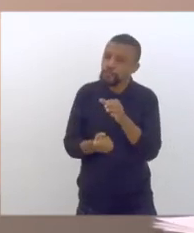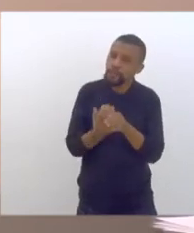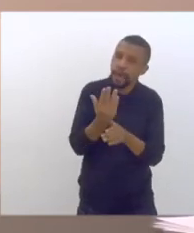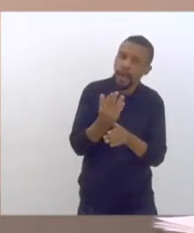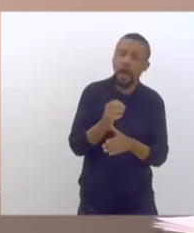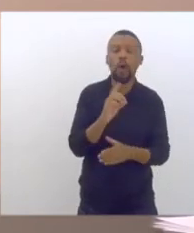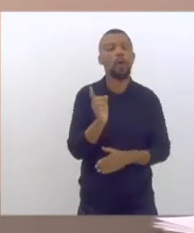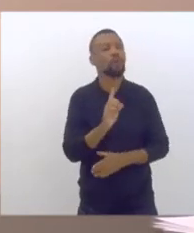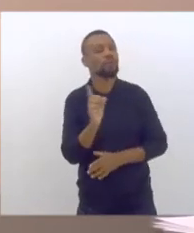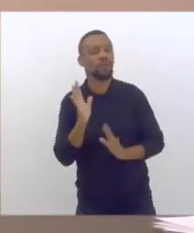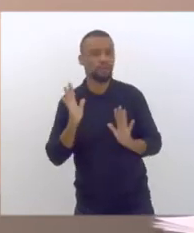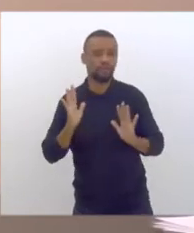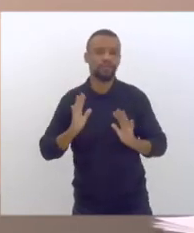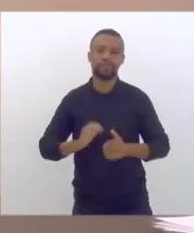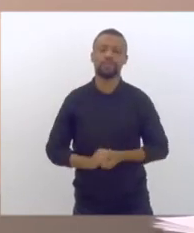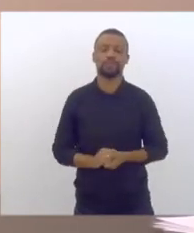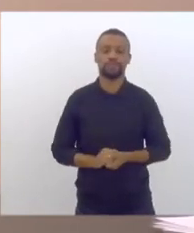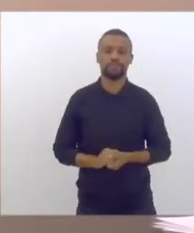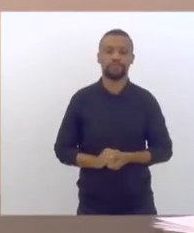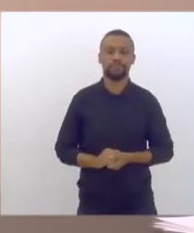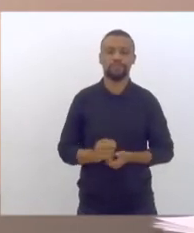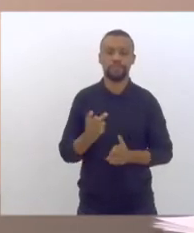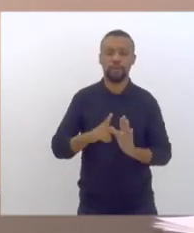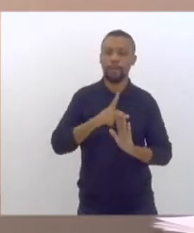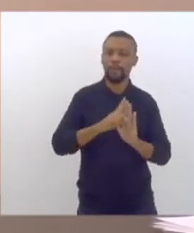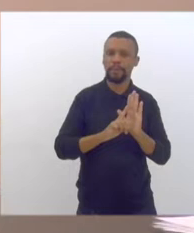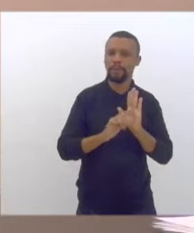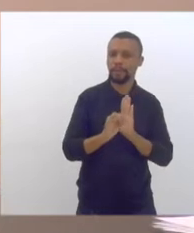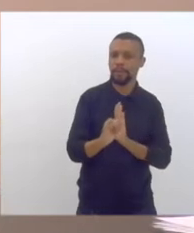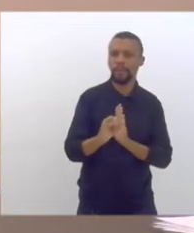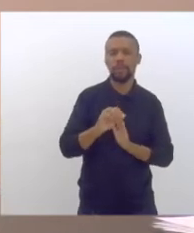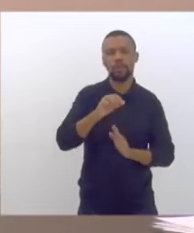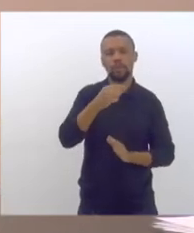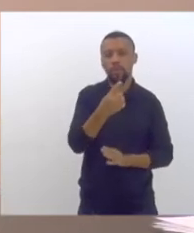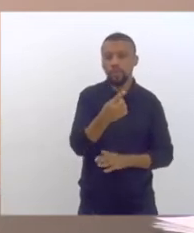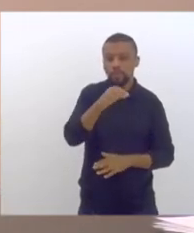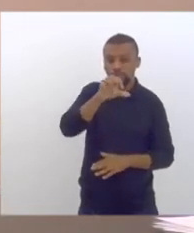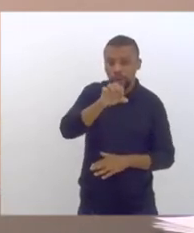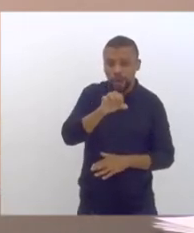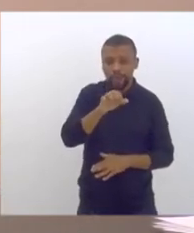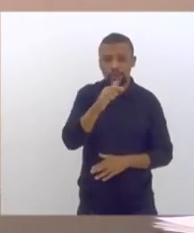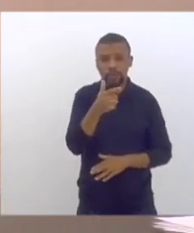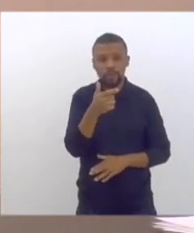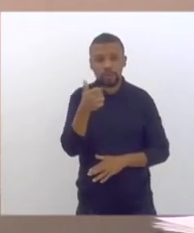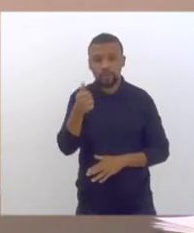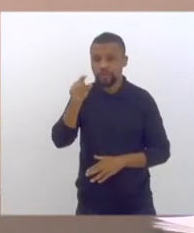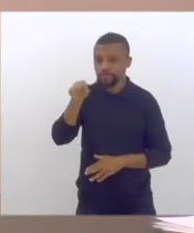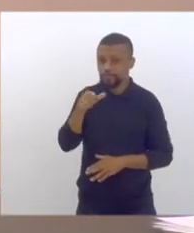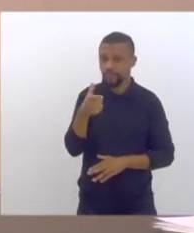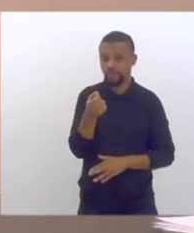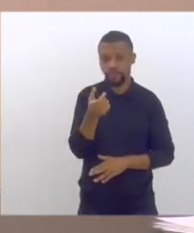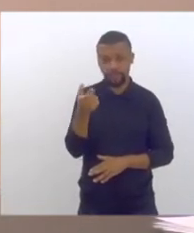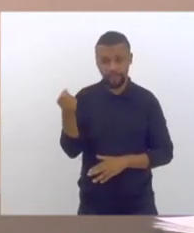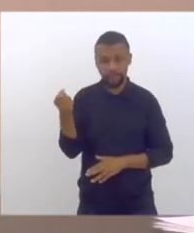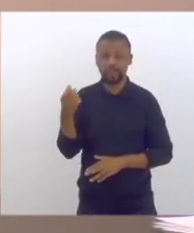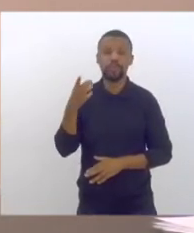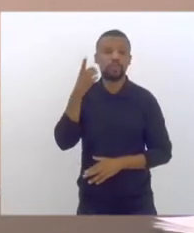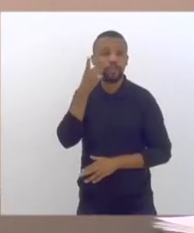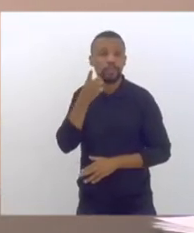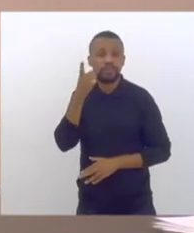ou não e já o pele 1192 um de 20 do deputado Samuel Malafaia